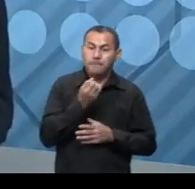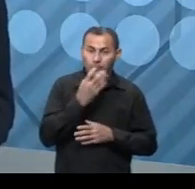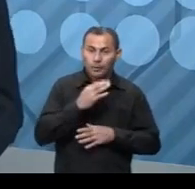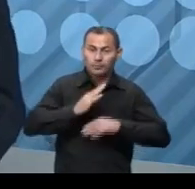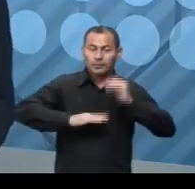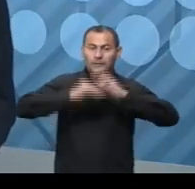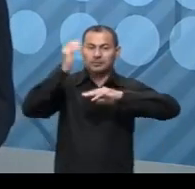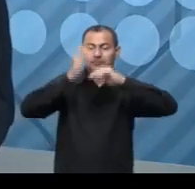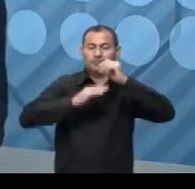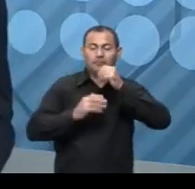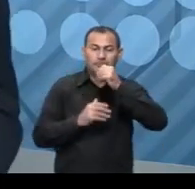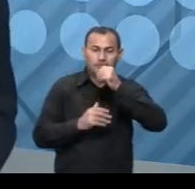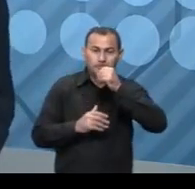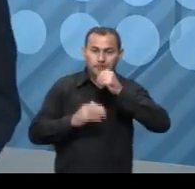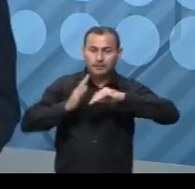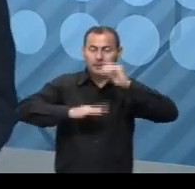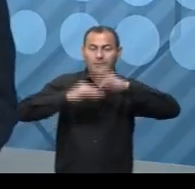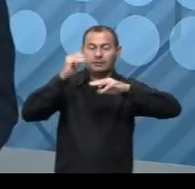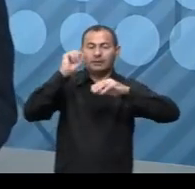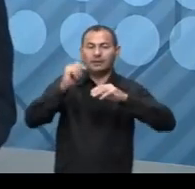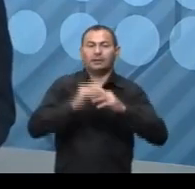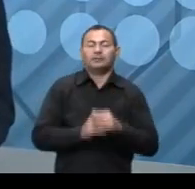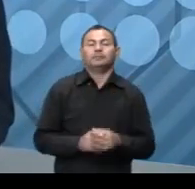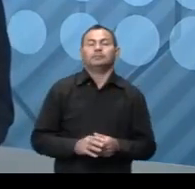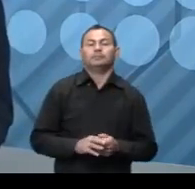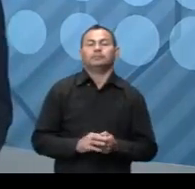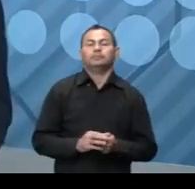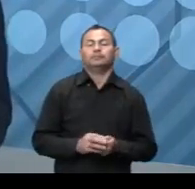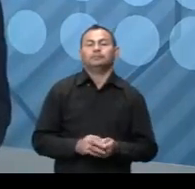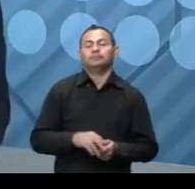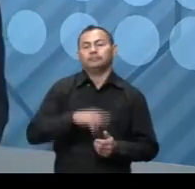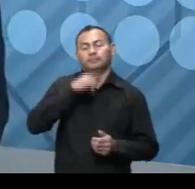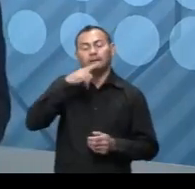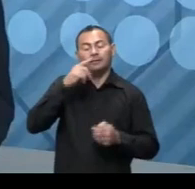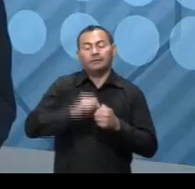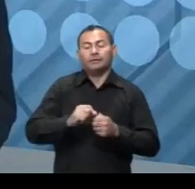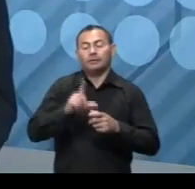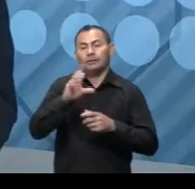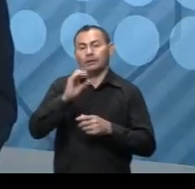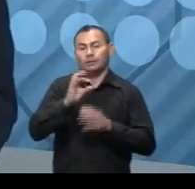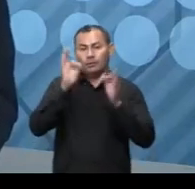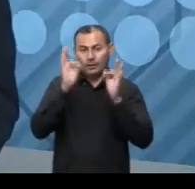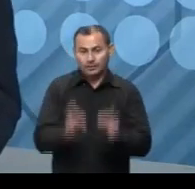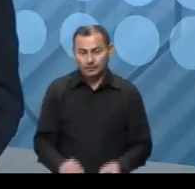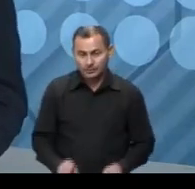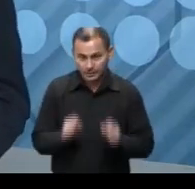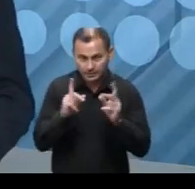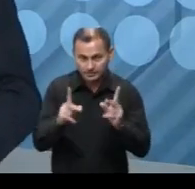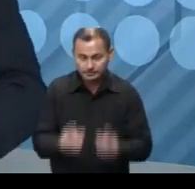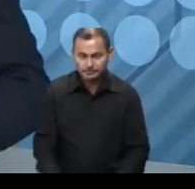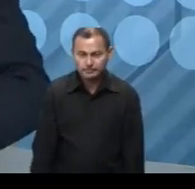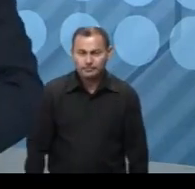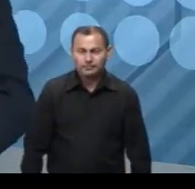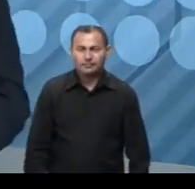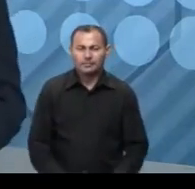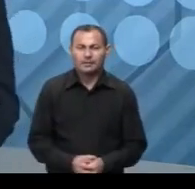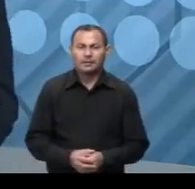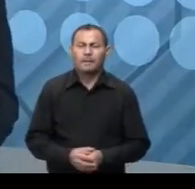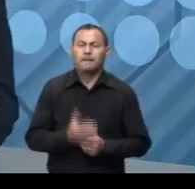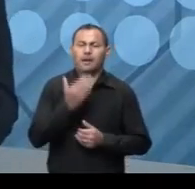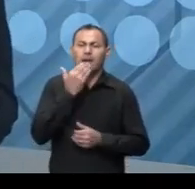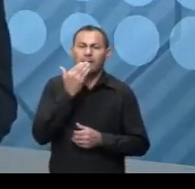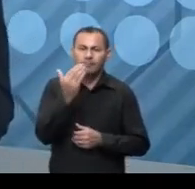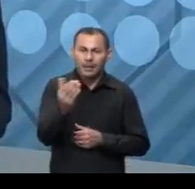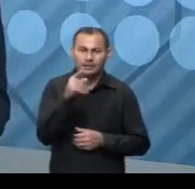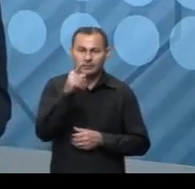um bom profissional, de um profissional que, né, não conseguiu fazer uma locação correta, tá bom? Então, peço